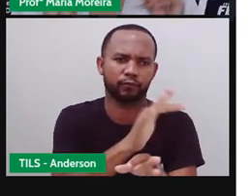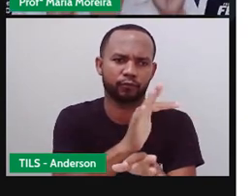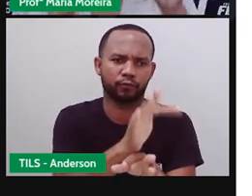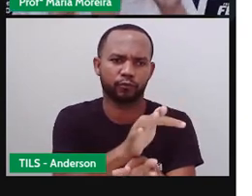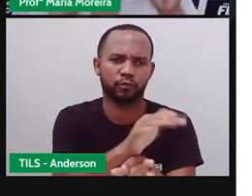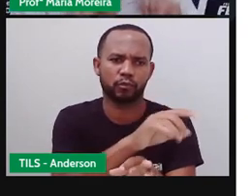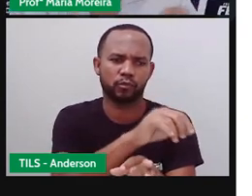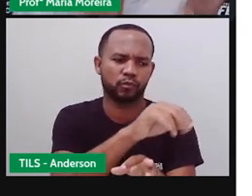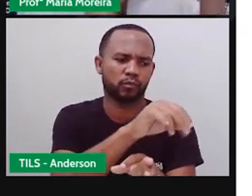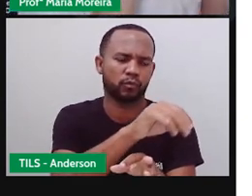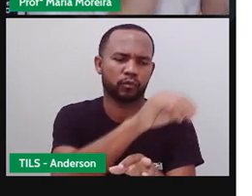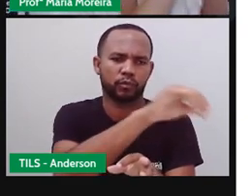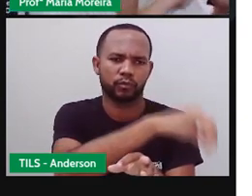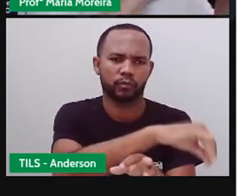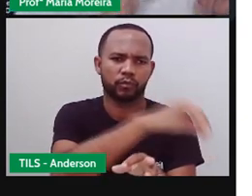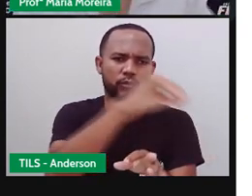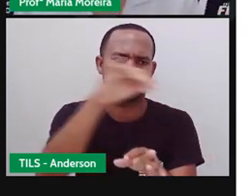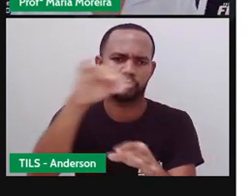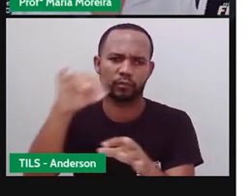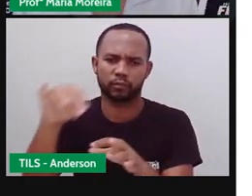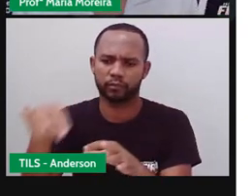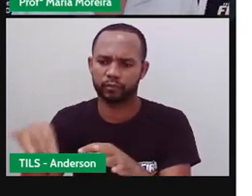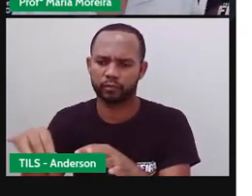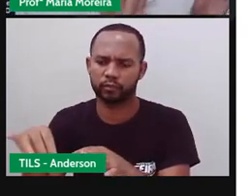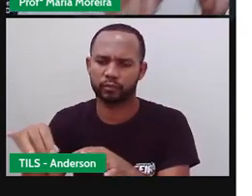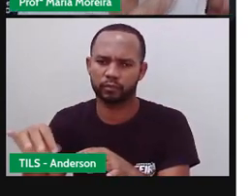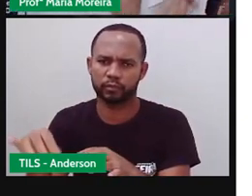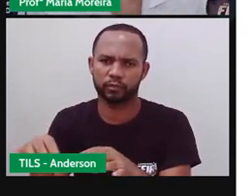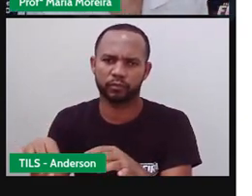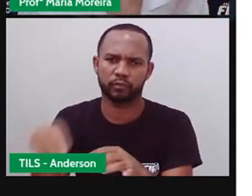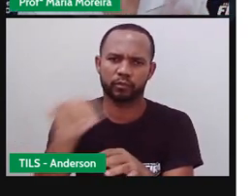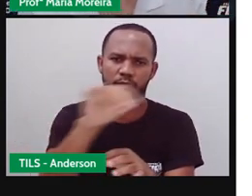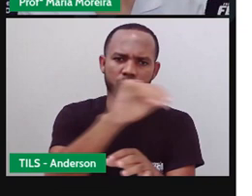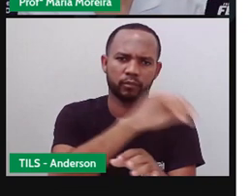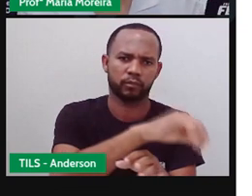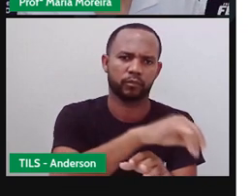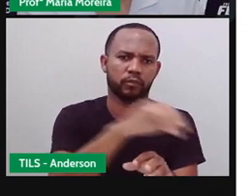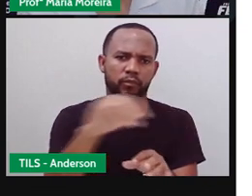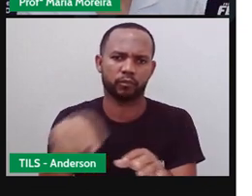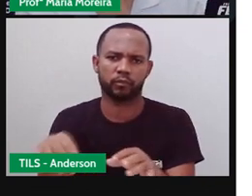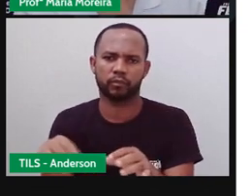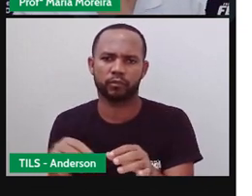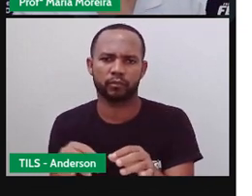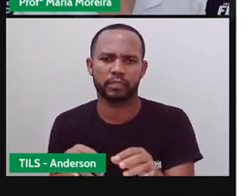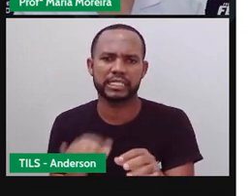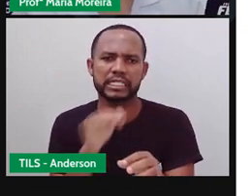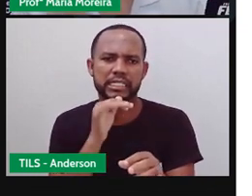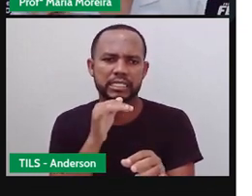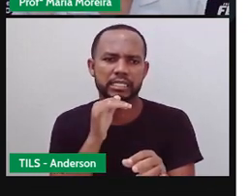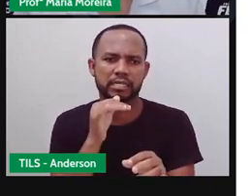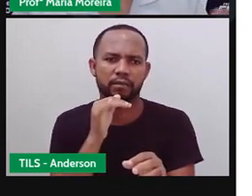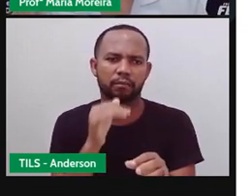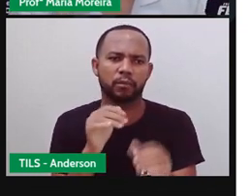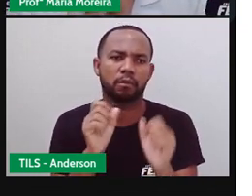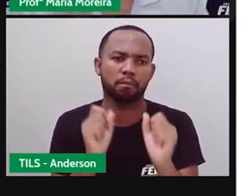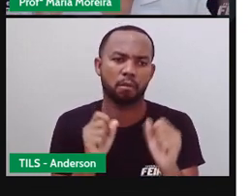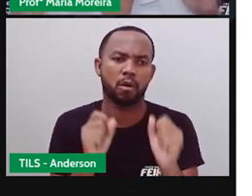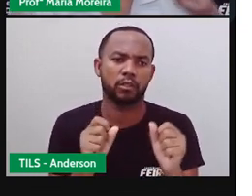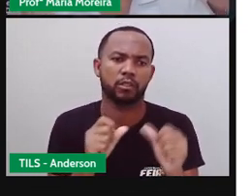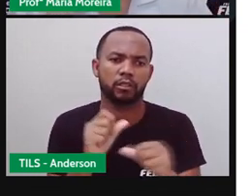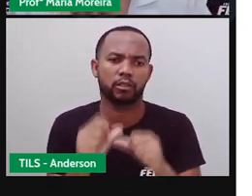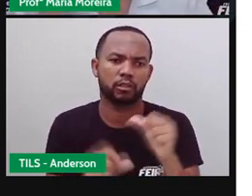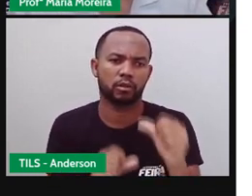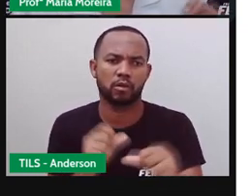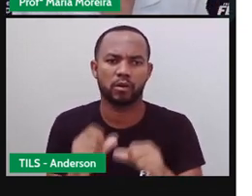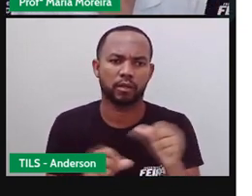suja as Patinhas dela e voa para uma outra flor e aí ela leva o pólen para lá e aí permite né isso a